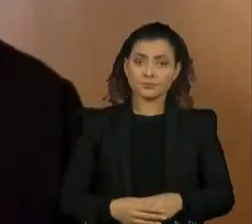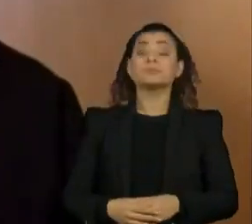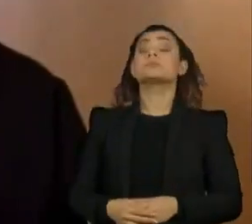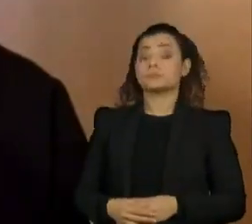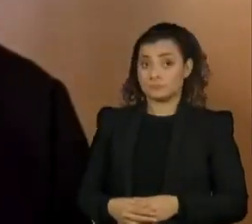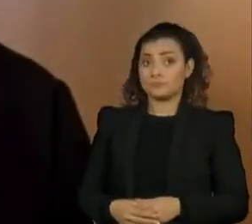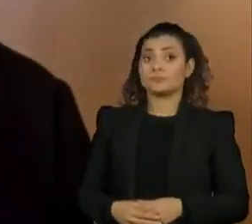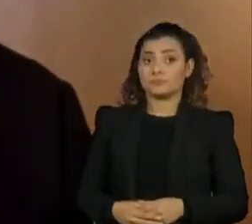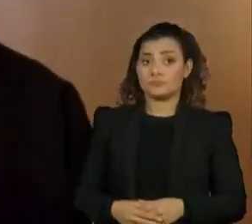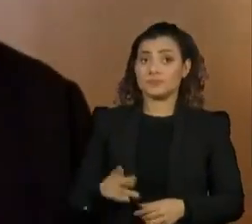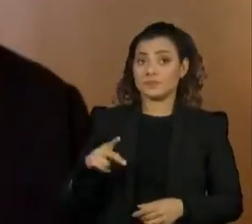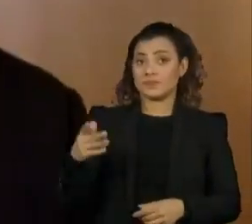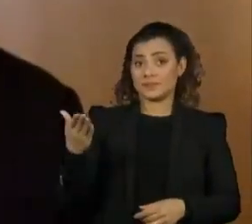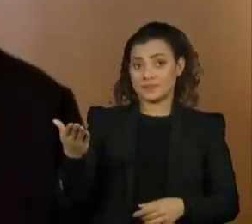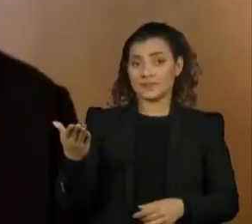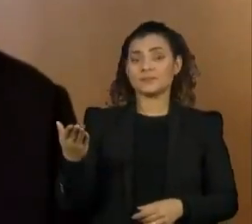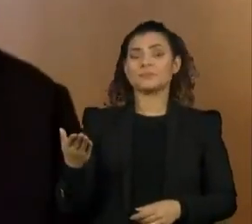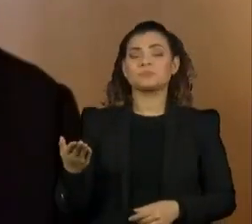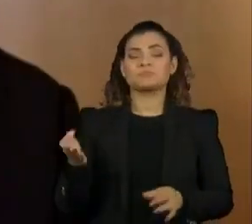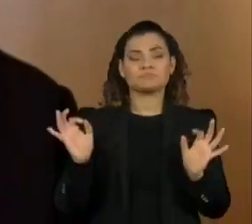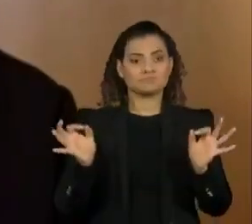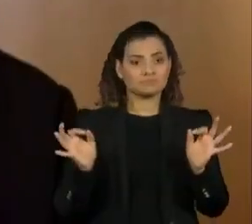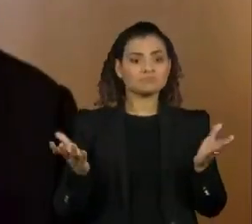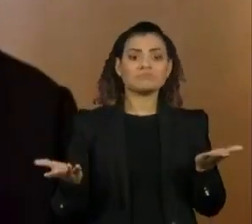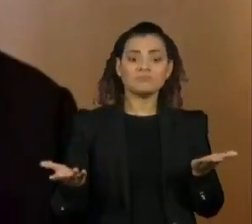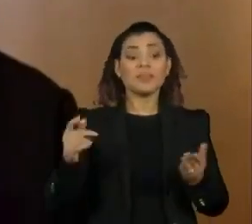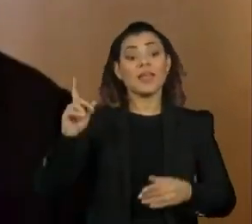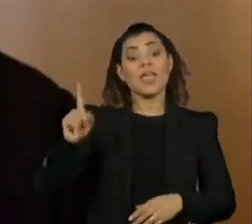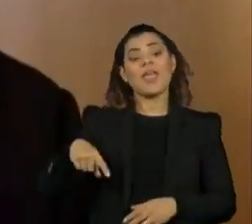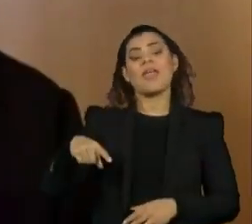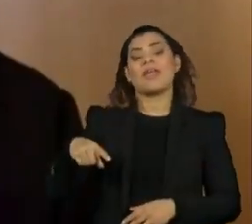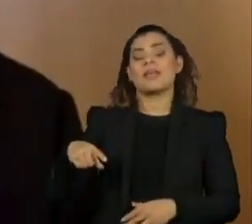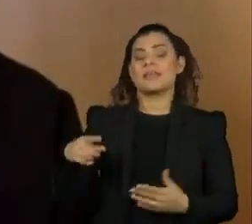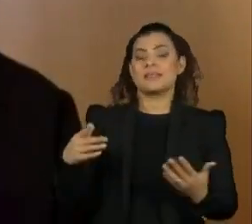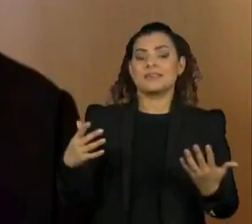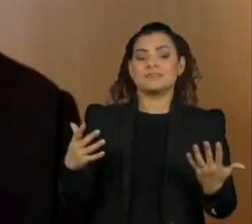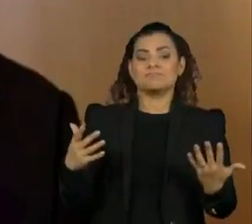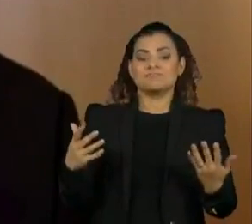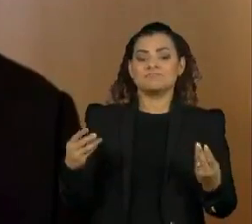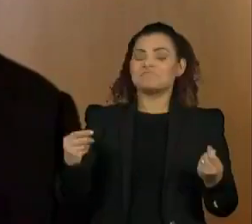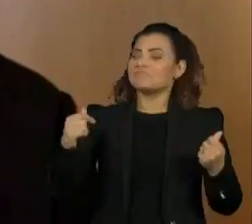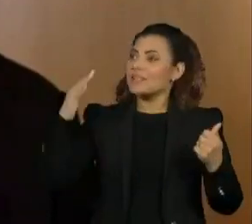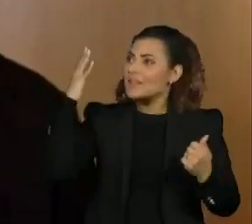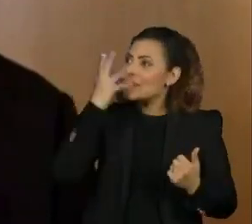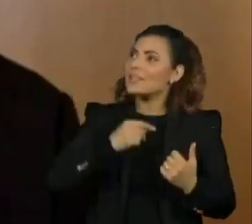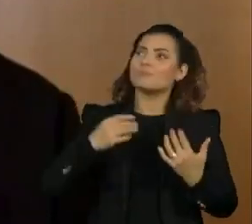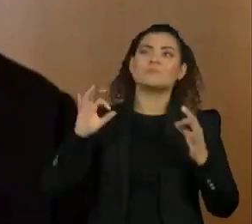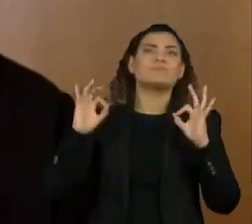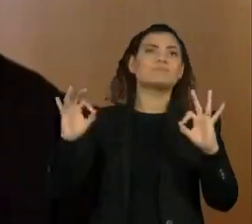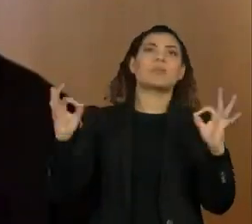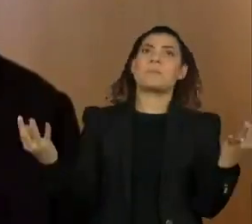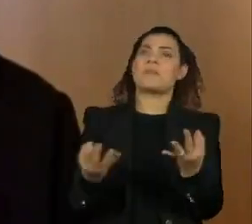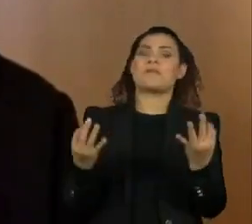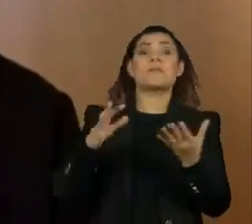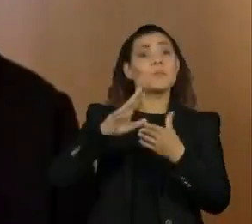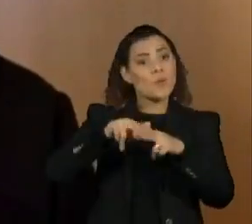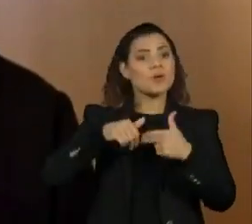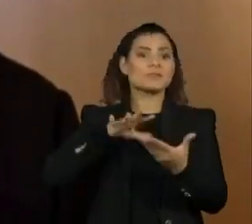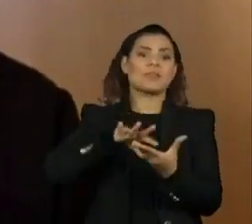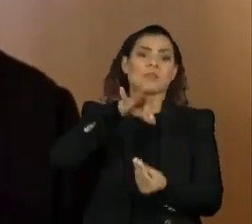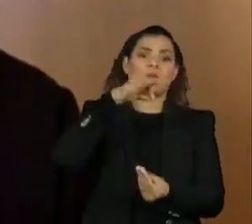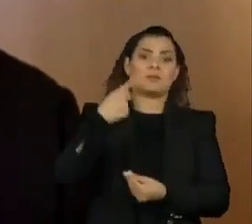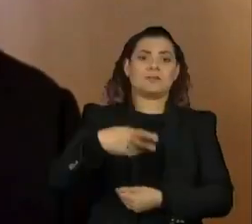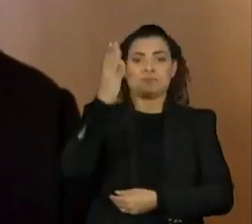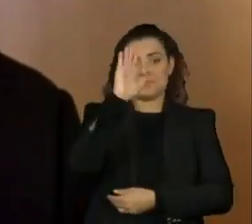Sim, professor, eu acho que esse é a grande beleza, e a grande riqueza da democracia brasileira,